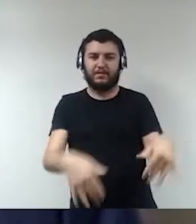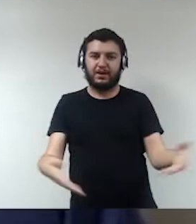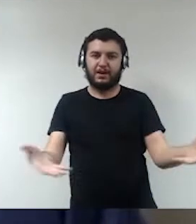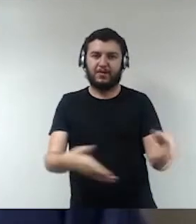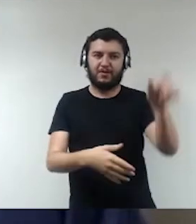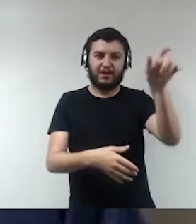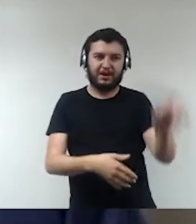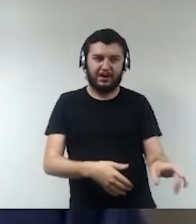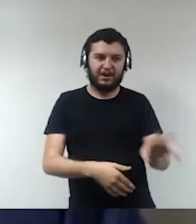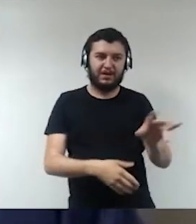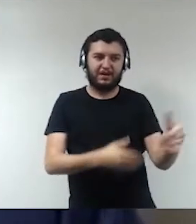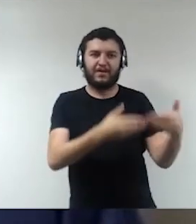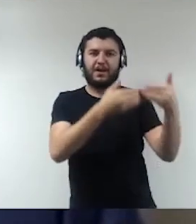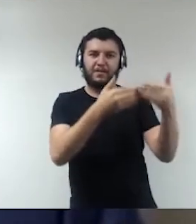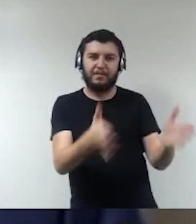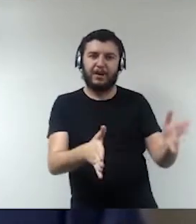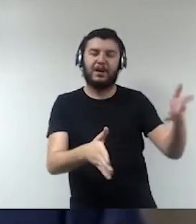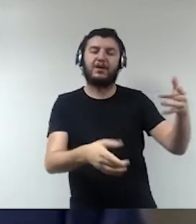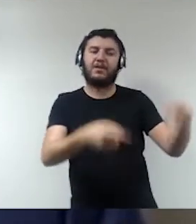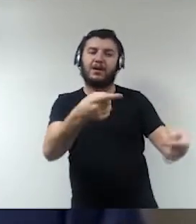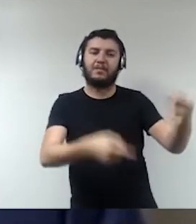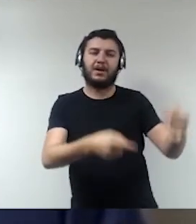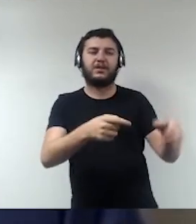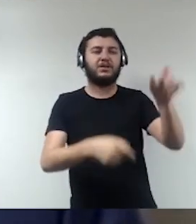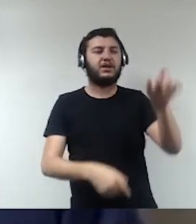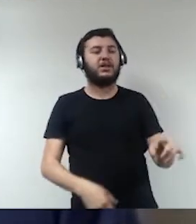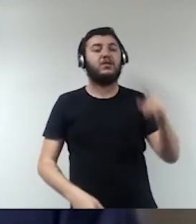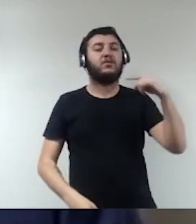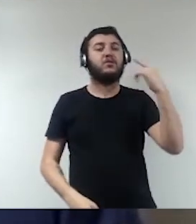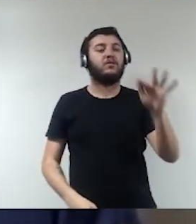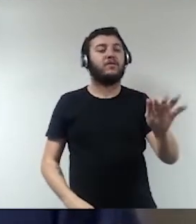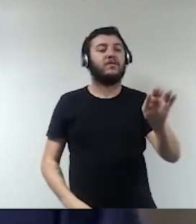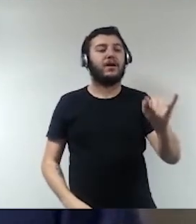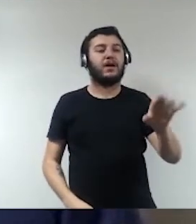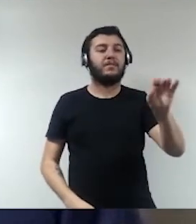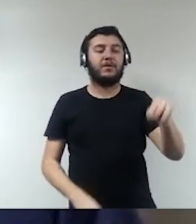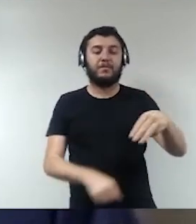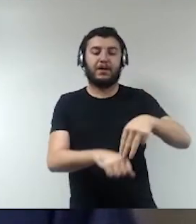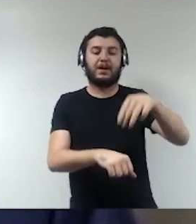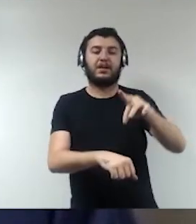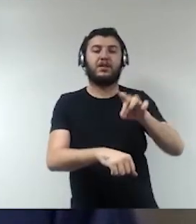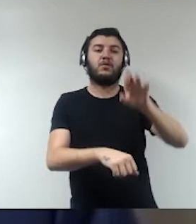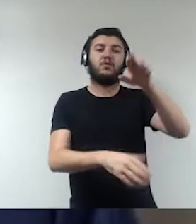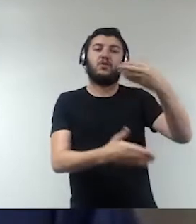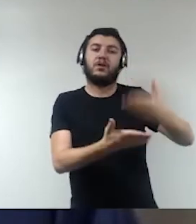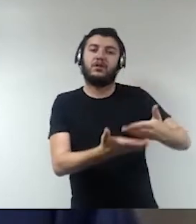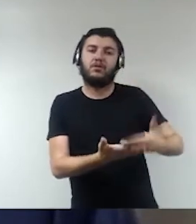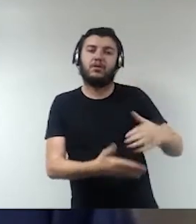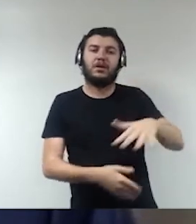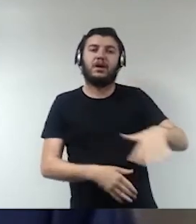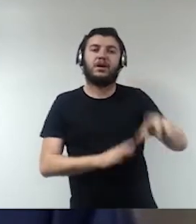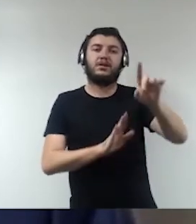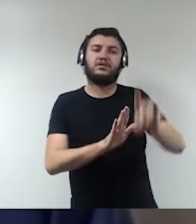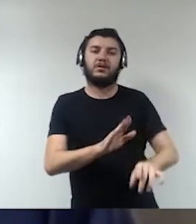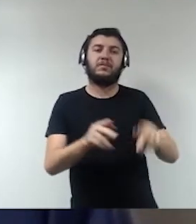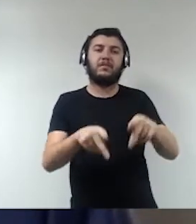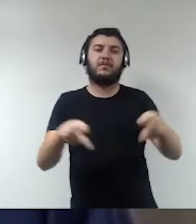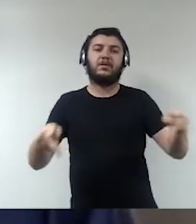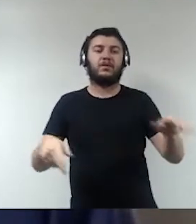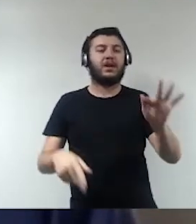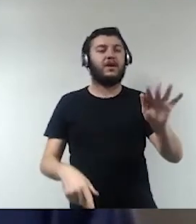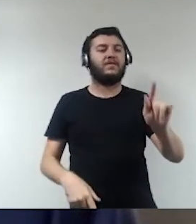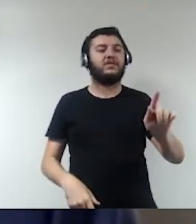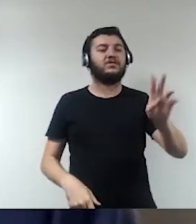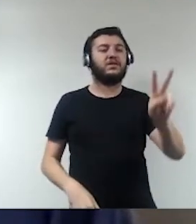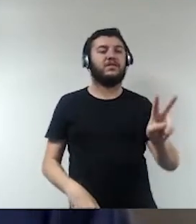painelista, Dr. Pablo Arruda, que é mestre e doutorando em Direito, professor da Fundação Getúlio Vargas e